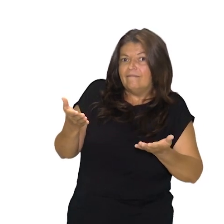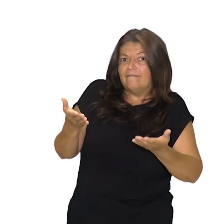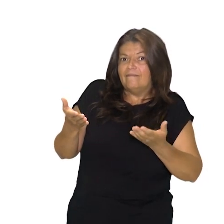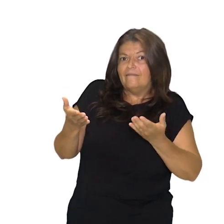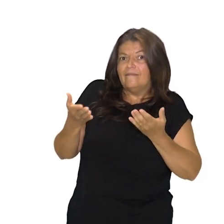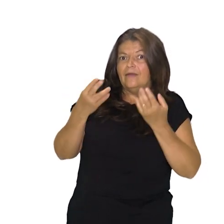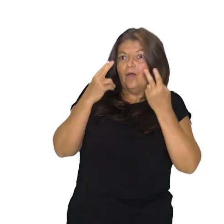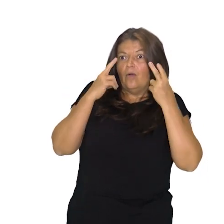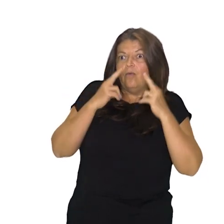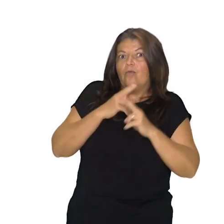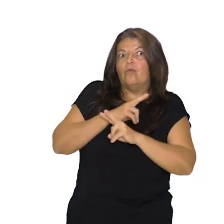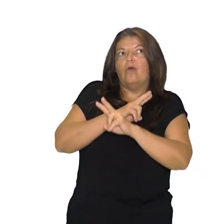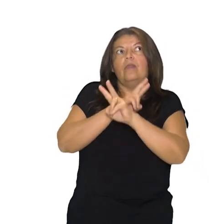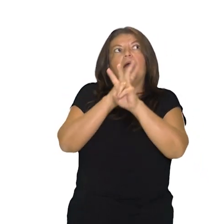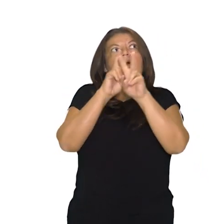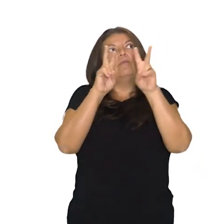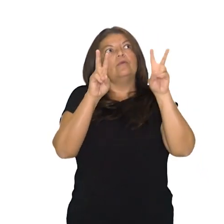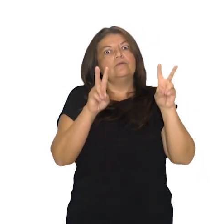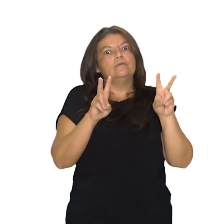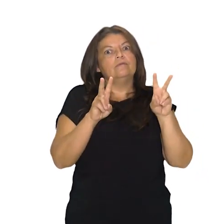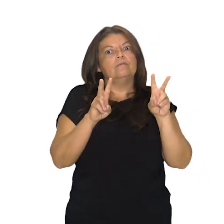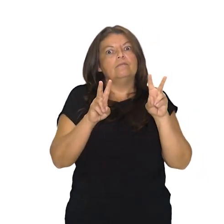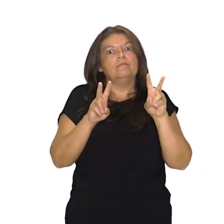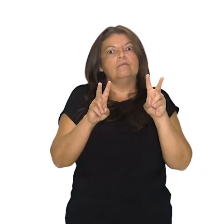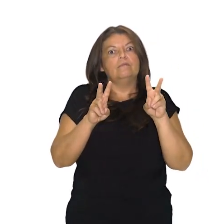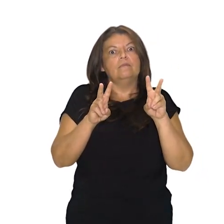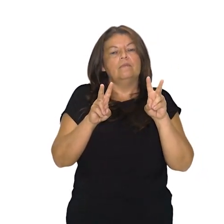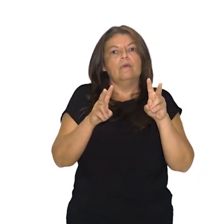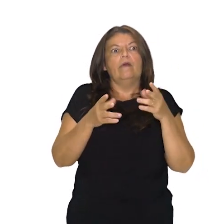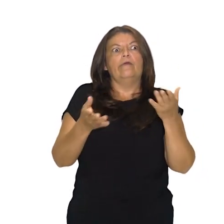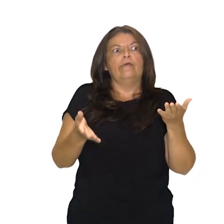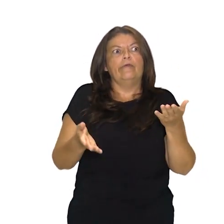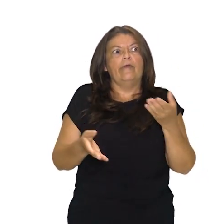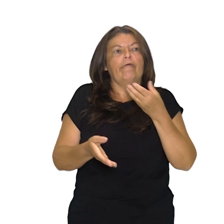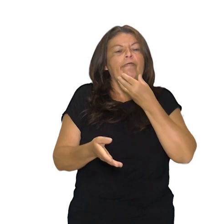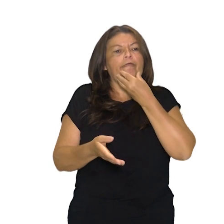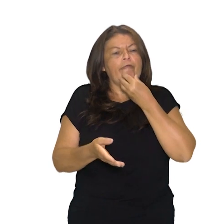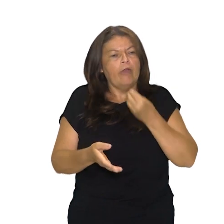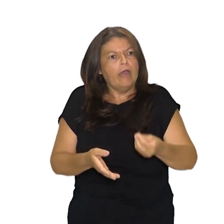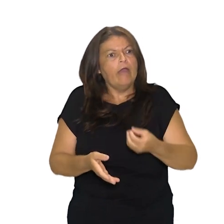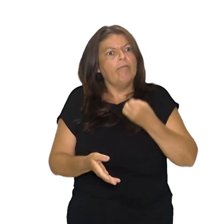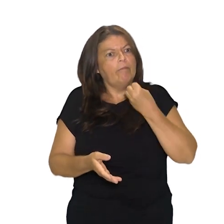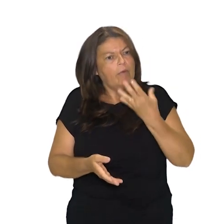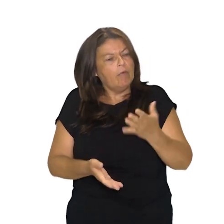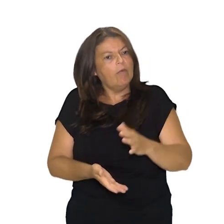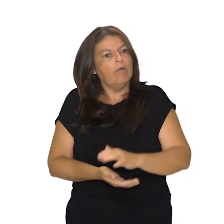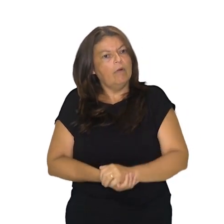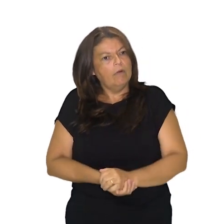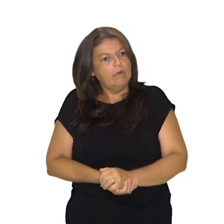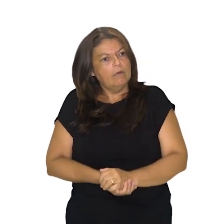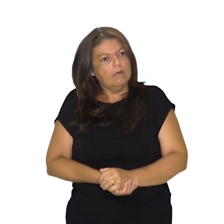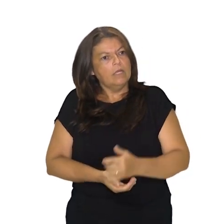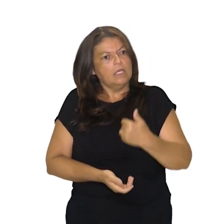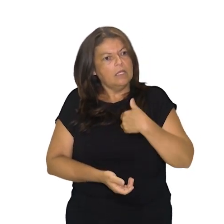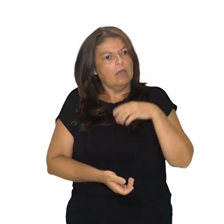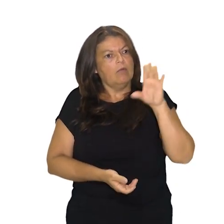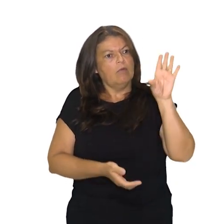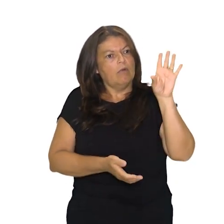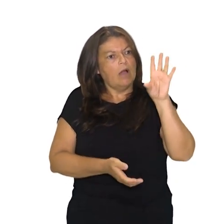o olhar para o horizonte, e olha o que ele diz. Véi, na boa, até eu mando flip tu